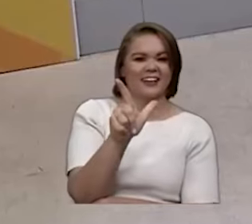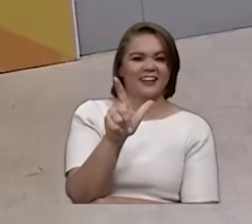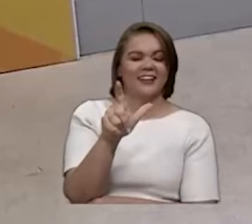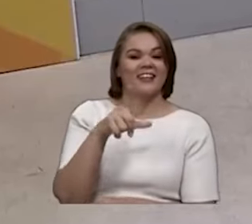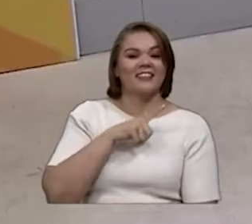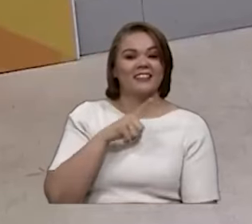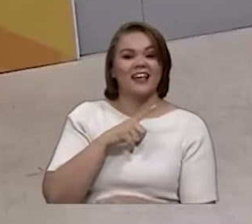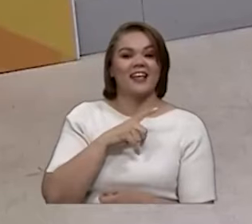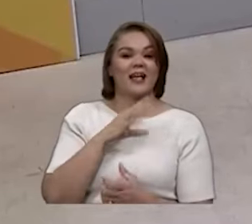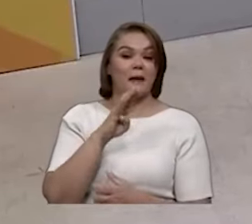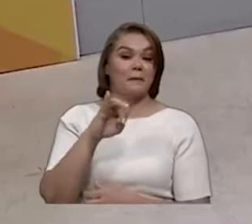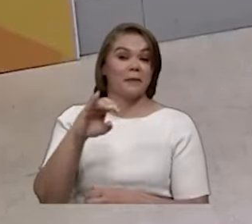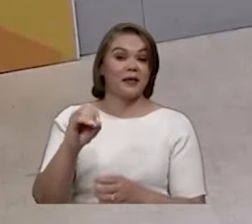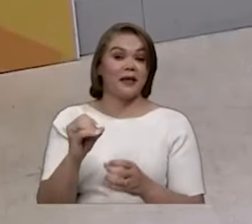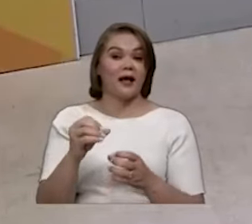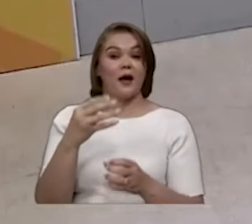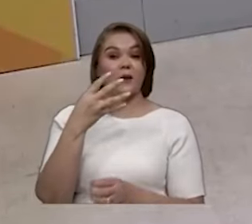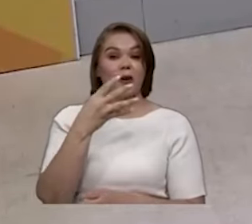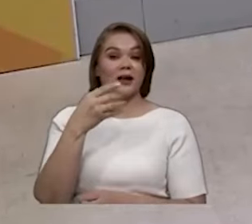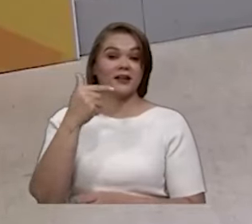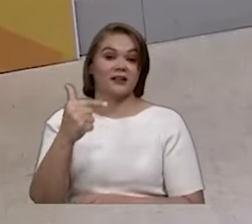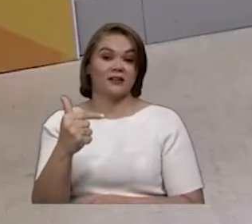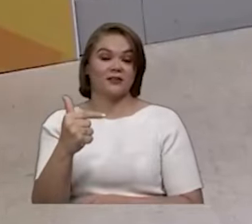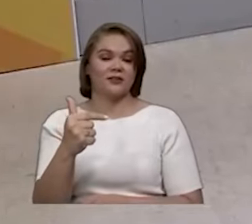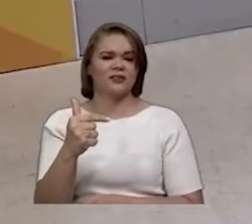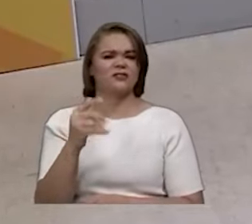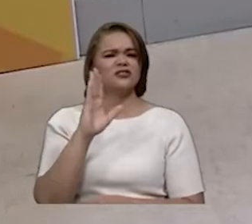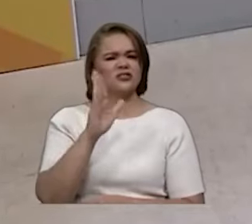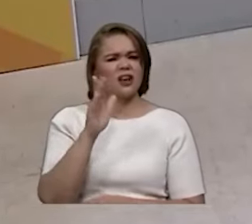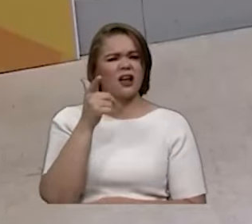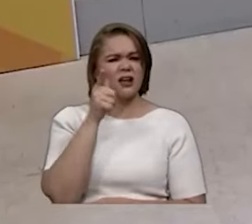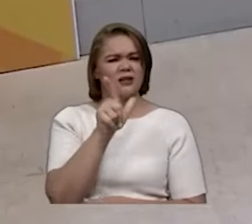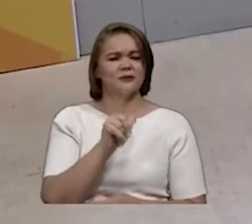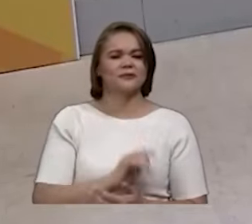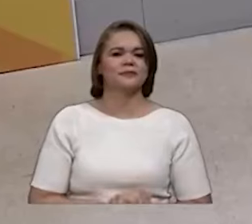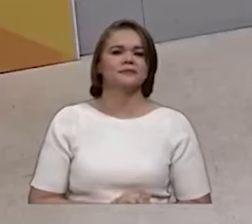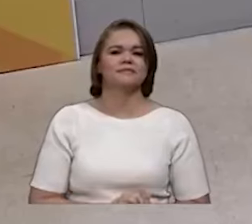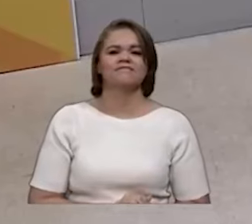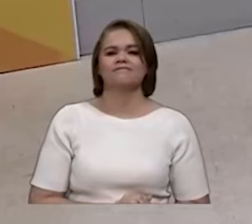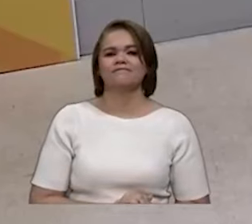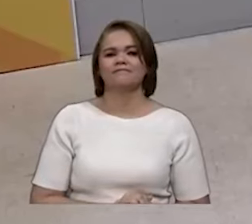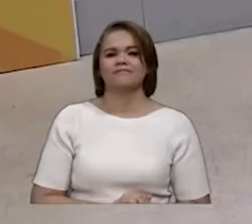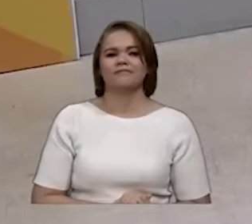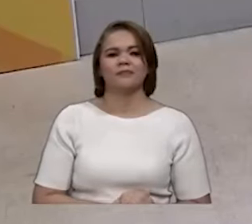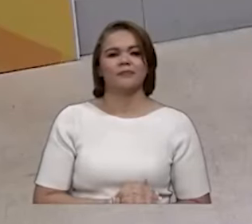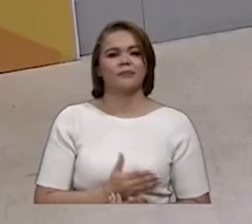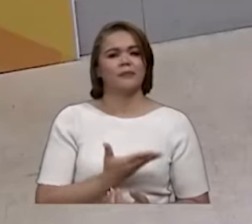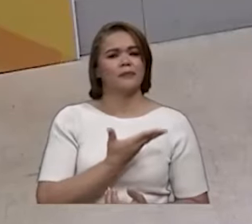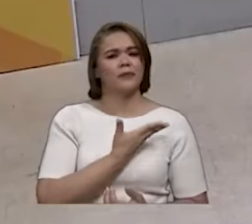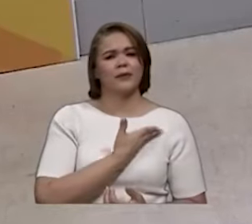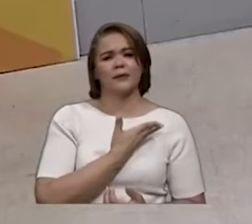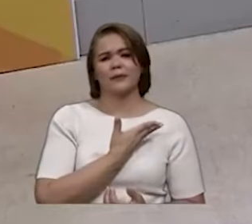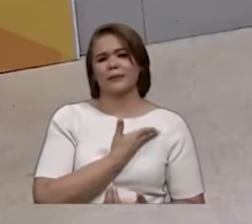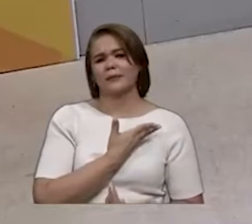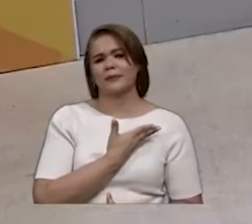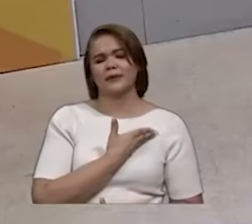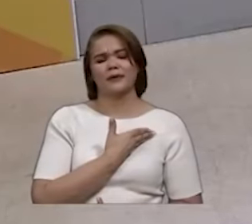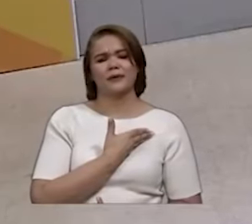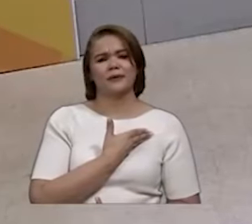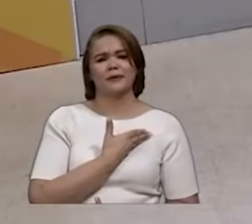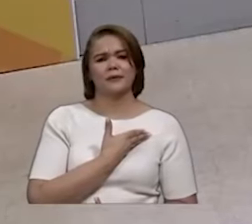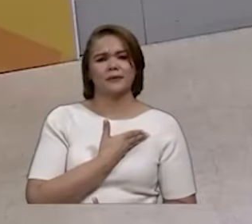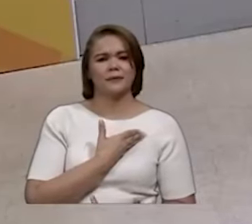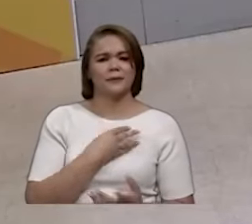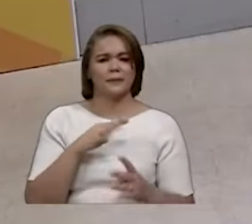da Bia, que é a número 42. Decide, 42. Meu amigo Verciane,